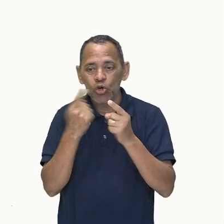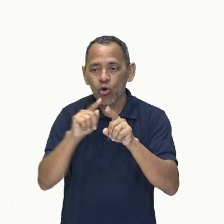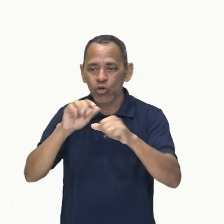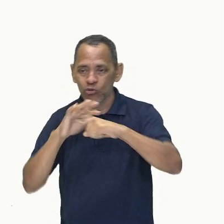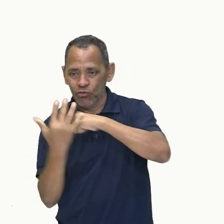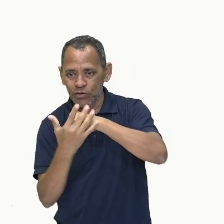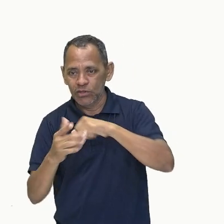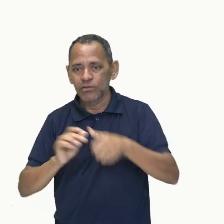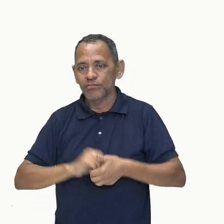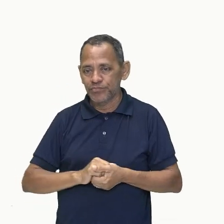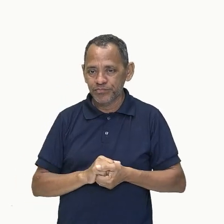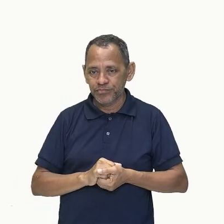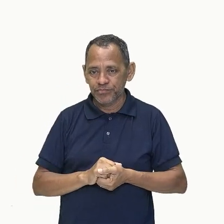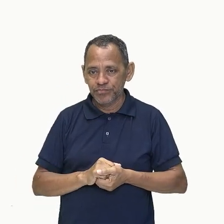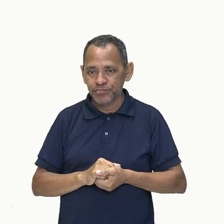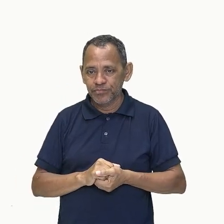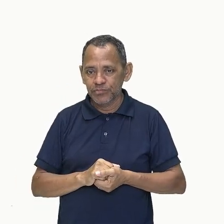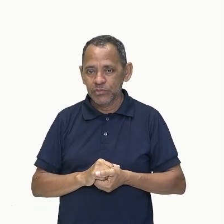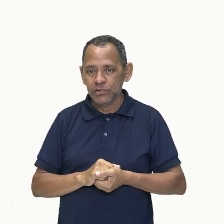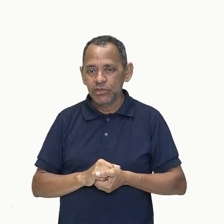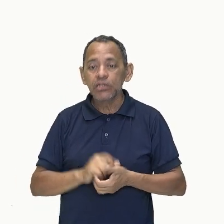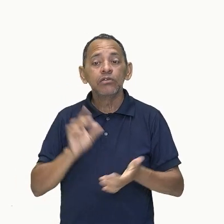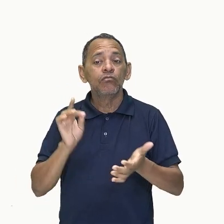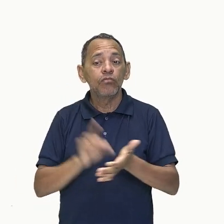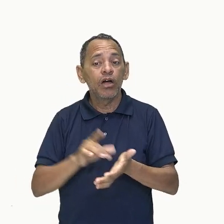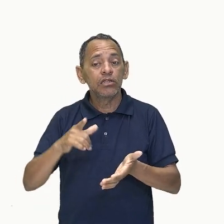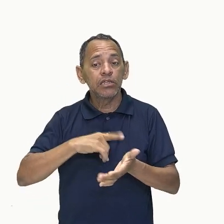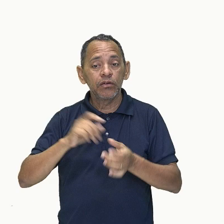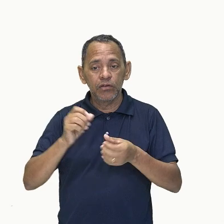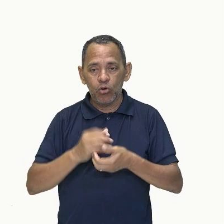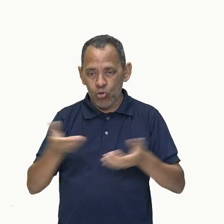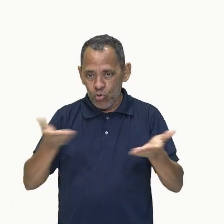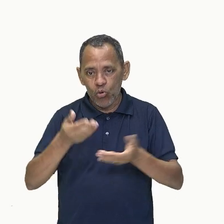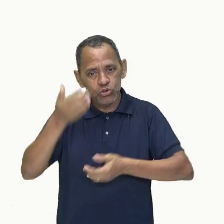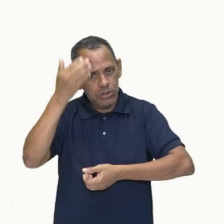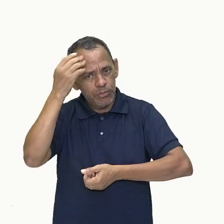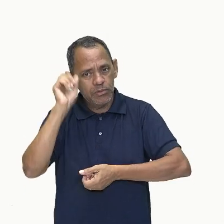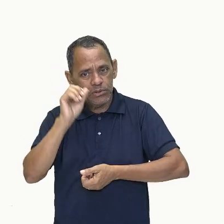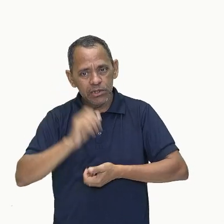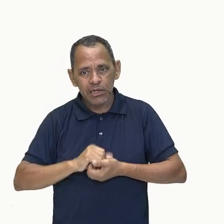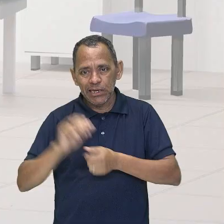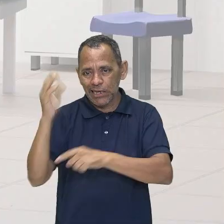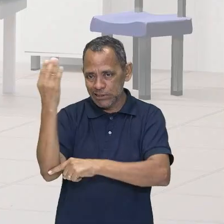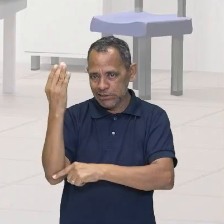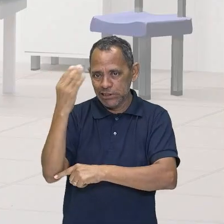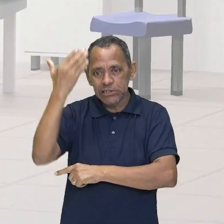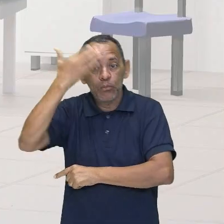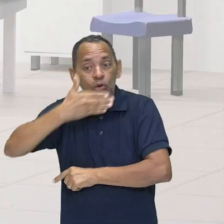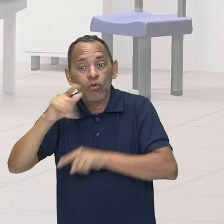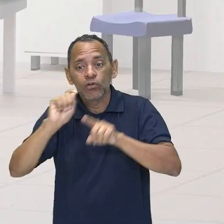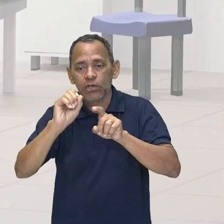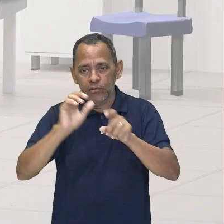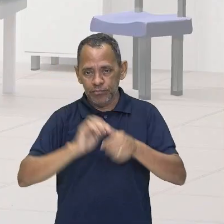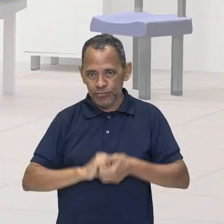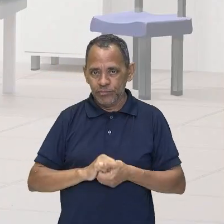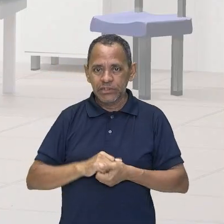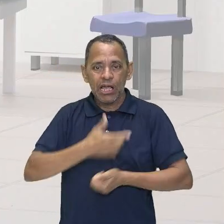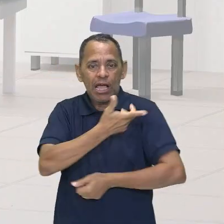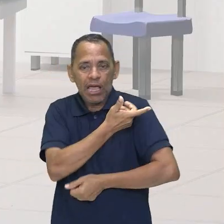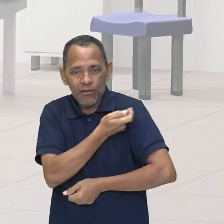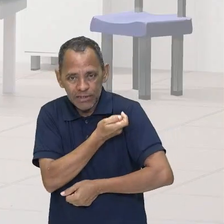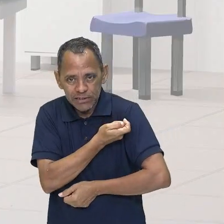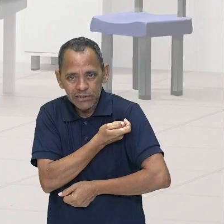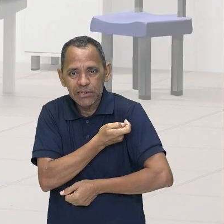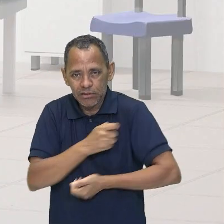certo? Bem, apesar de hoje nós sabermos que a ciência comprova que a vacinação ela